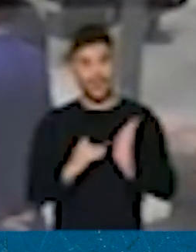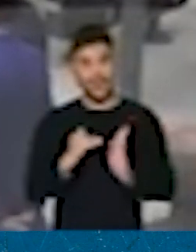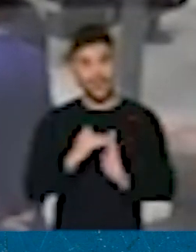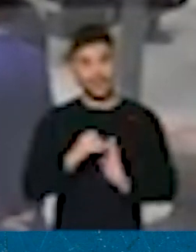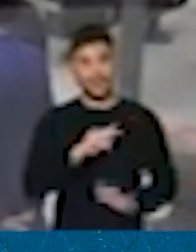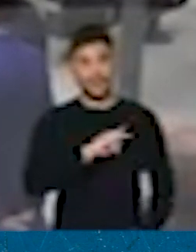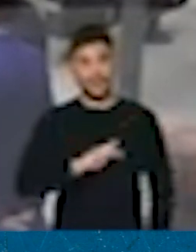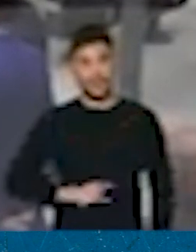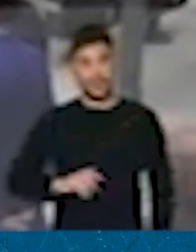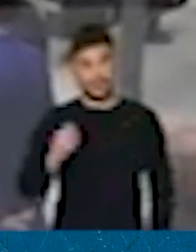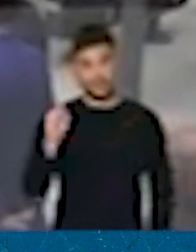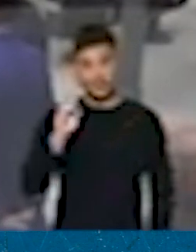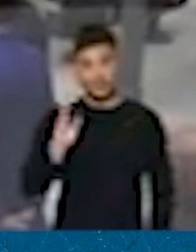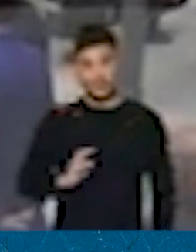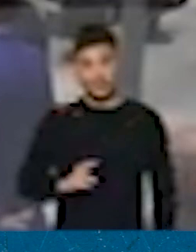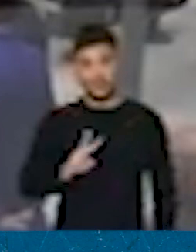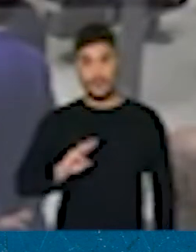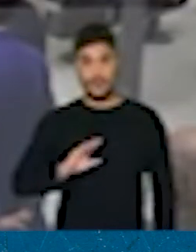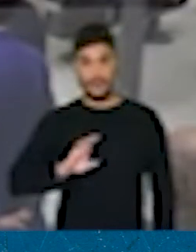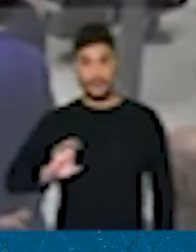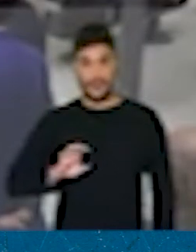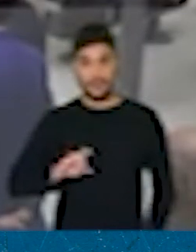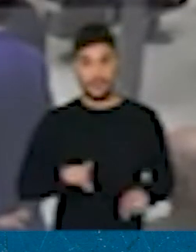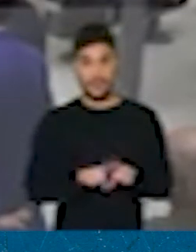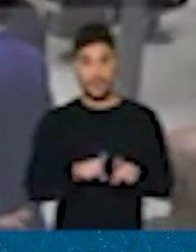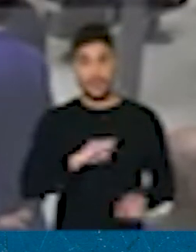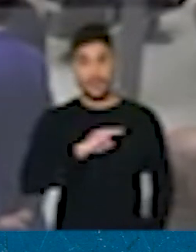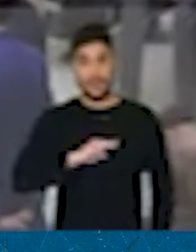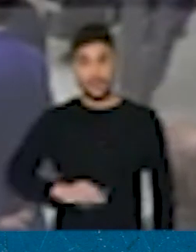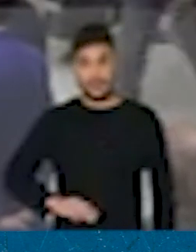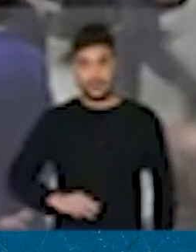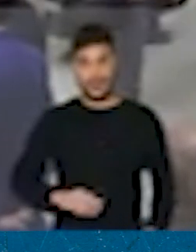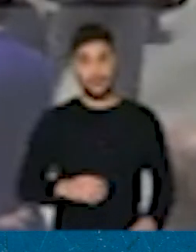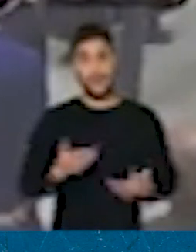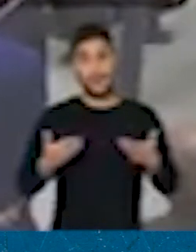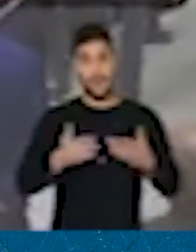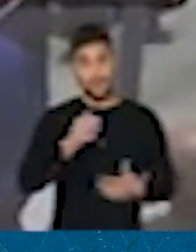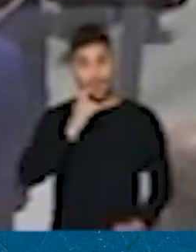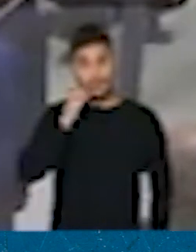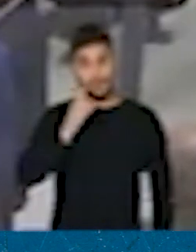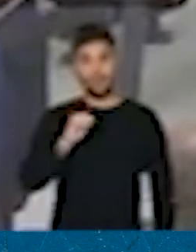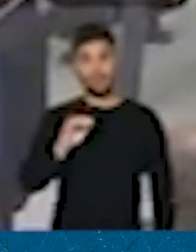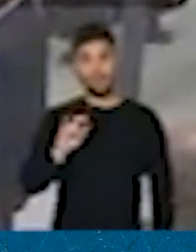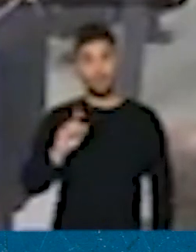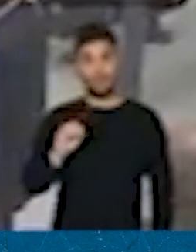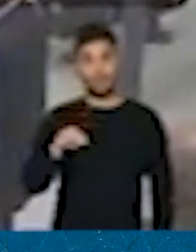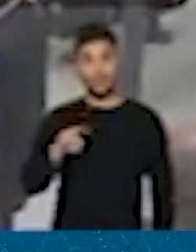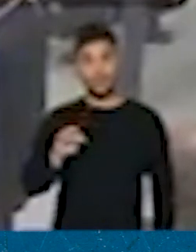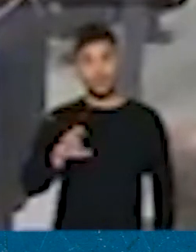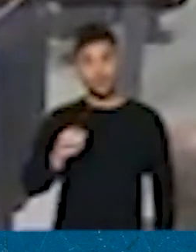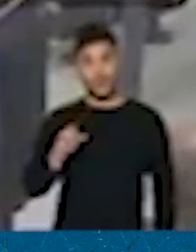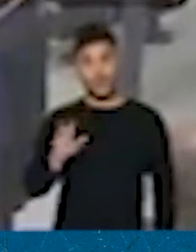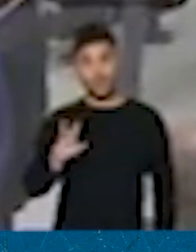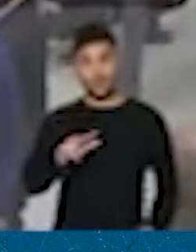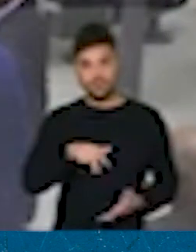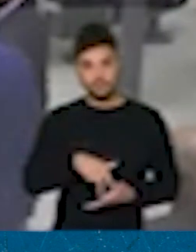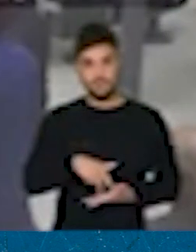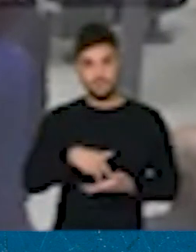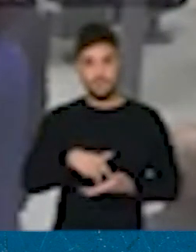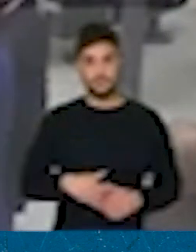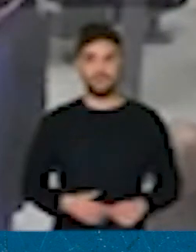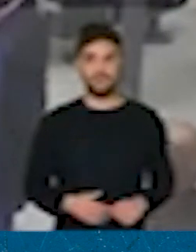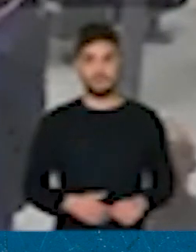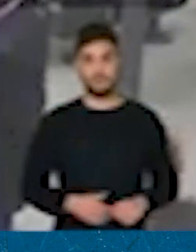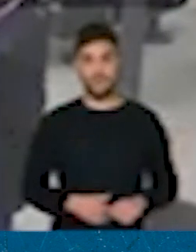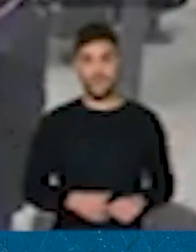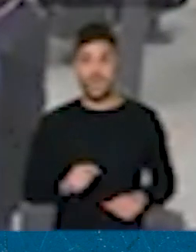para presidente da República, ministros de Estado, deputados federais e senadores. A remuneração será equiparada ao teto